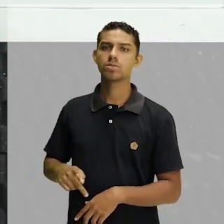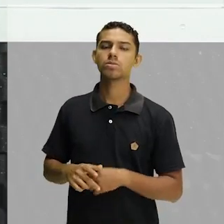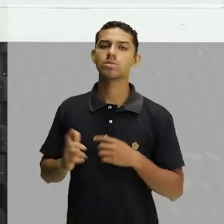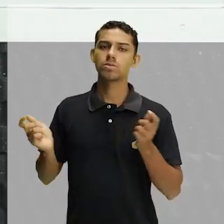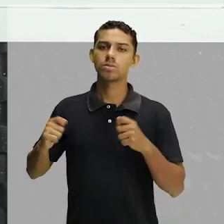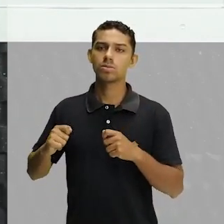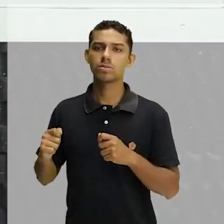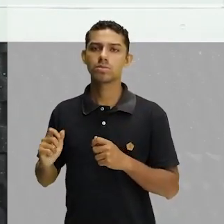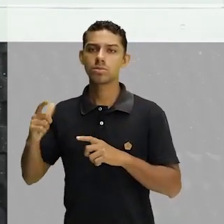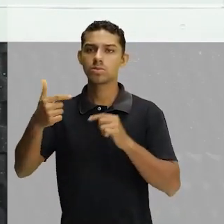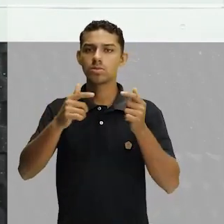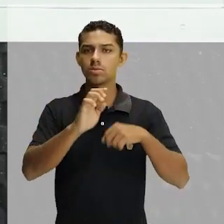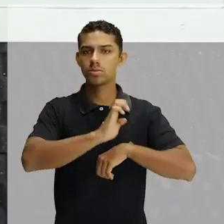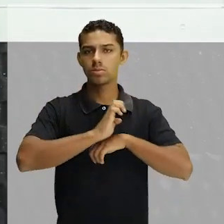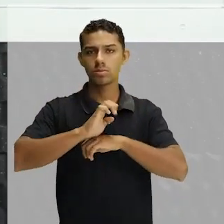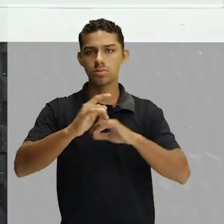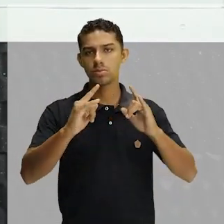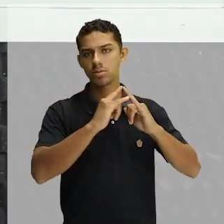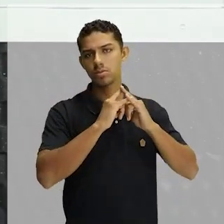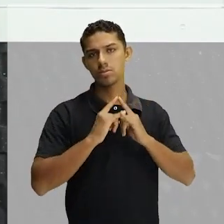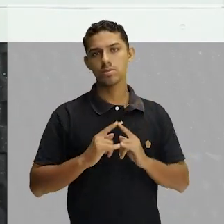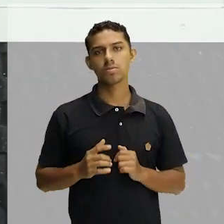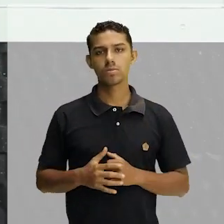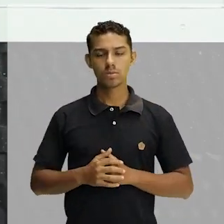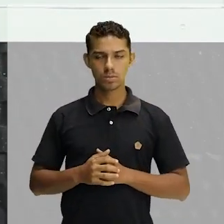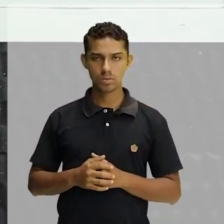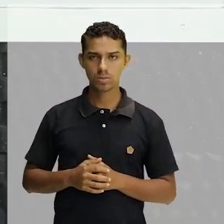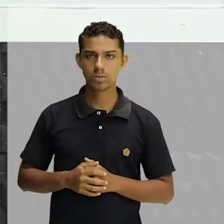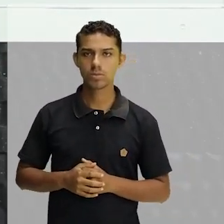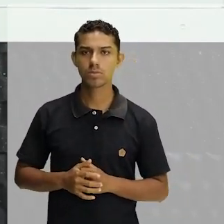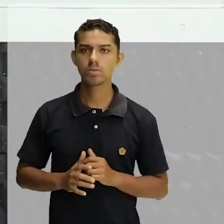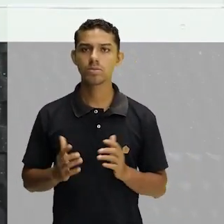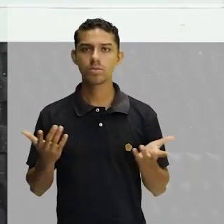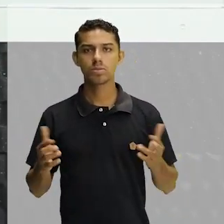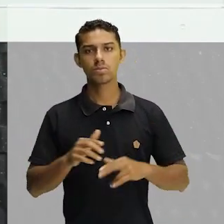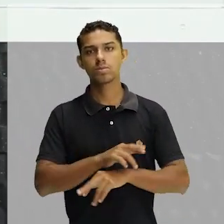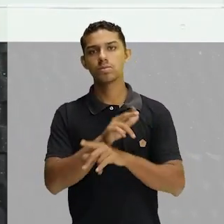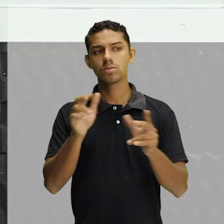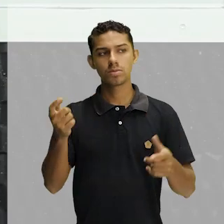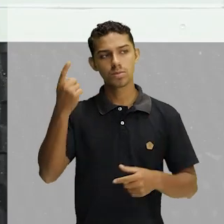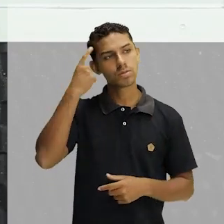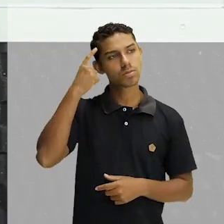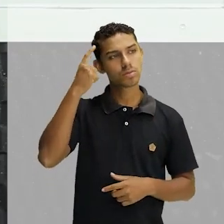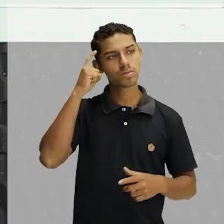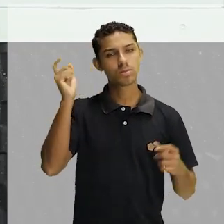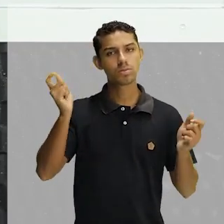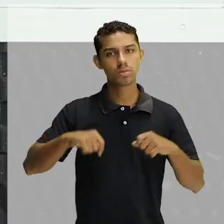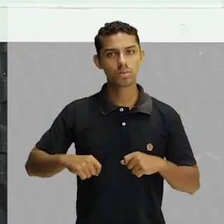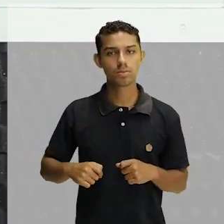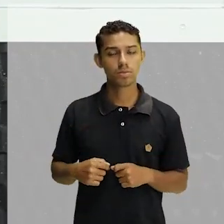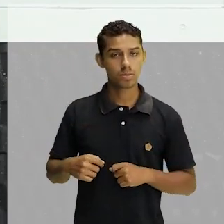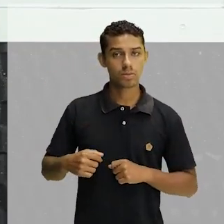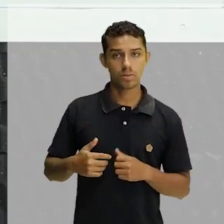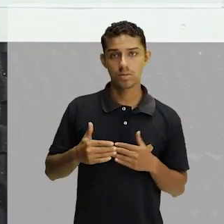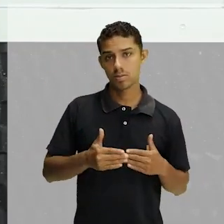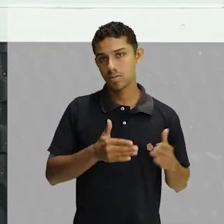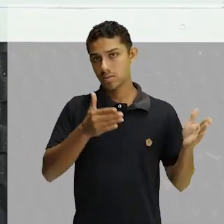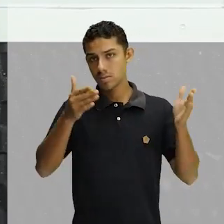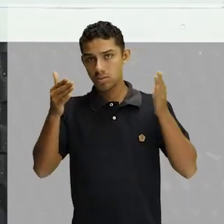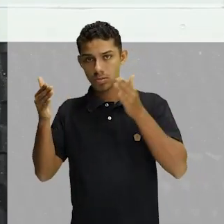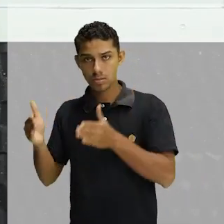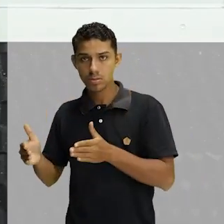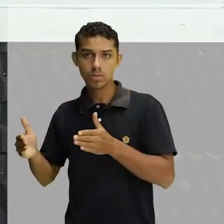bola? Então vamos lá. De acordo com vários pensadores, esta passagem,